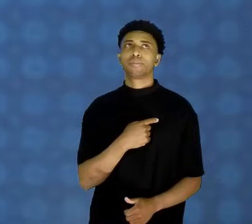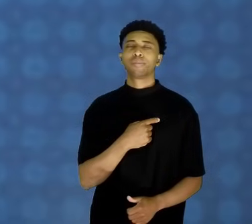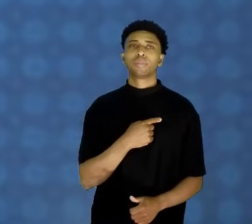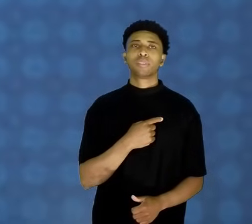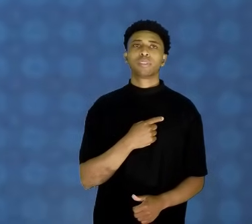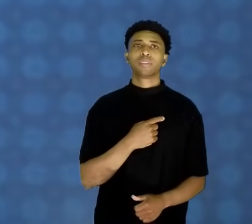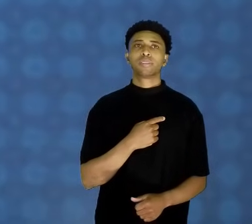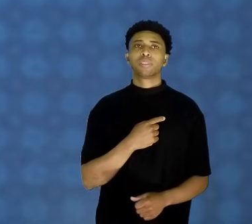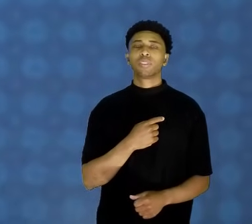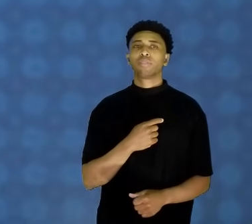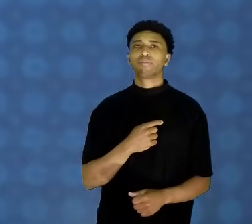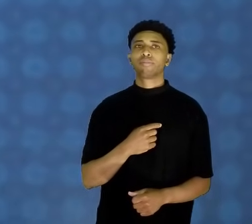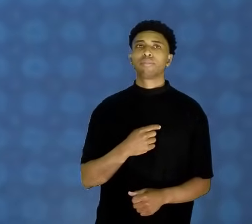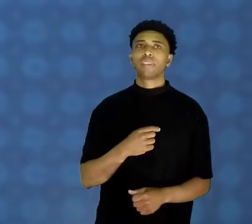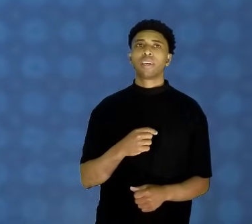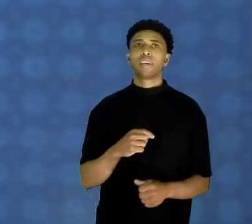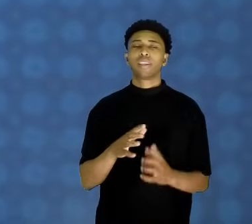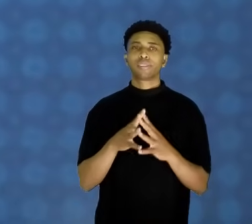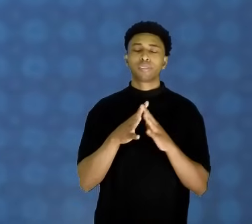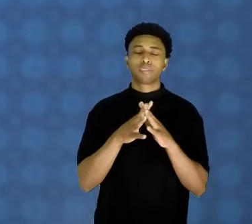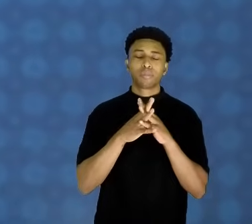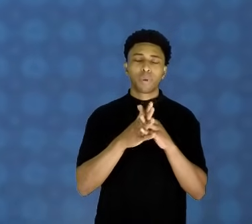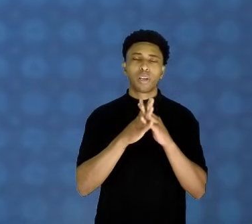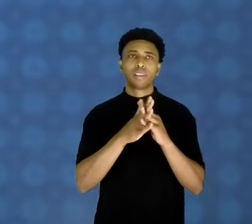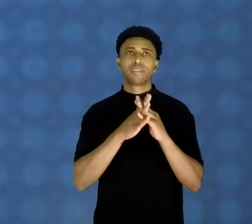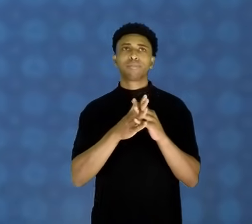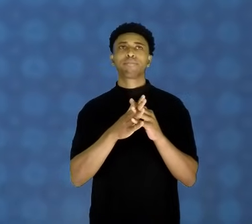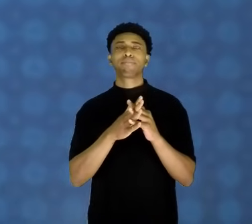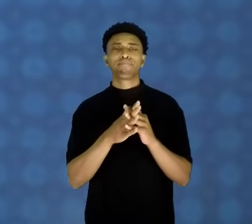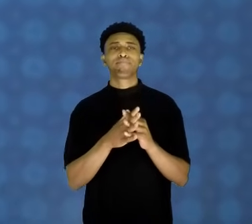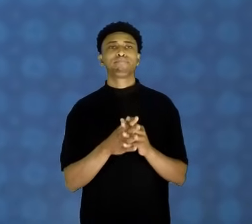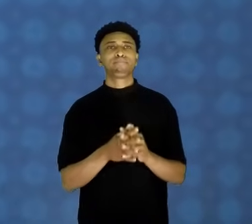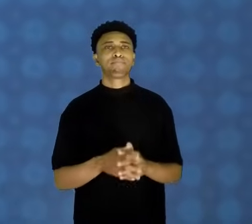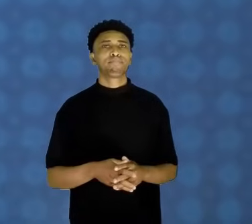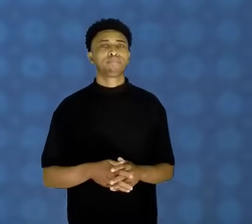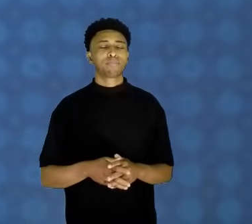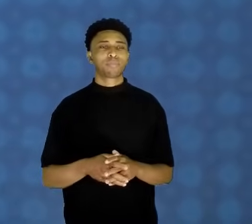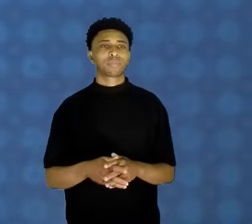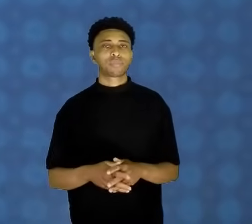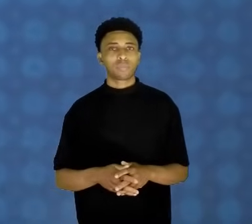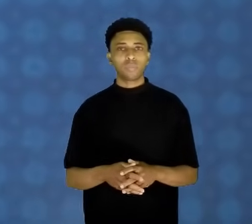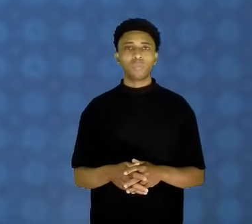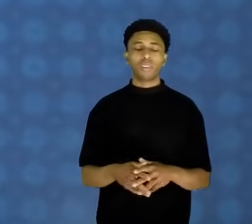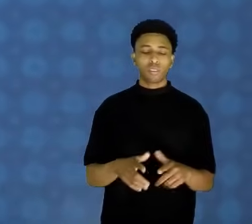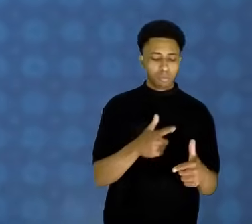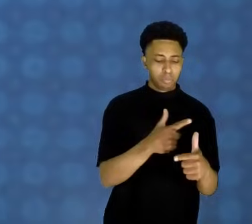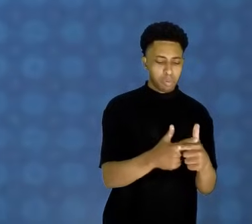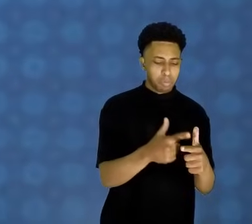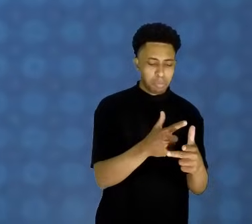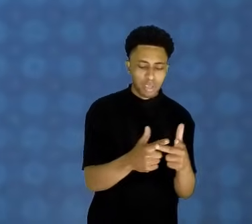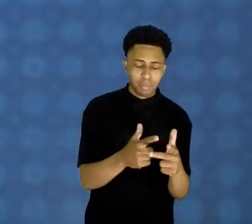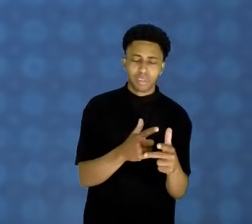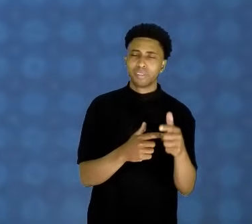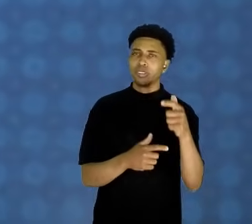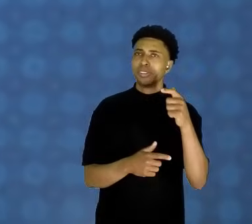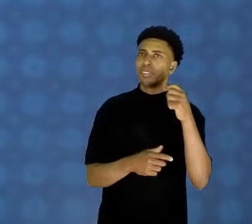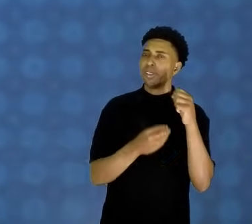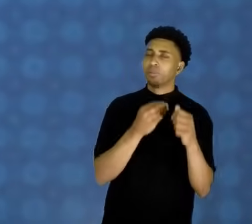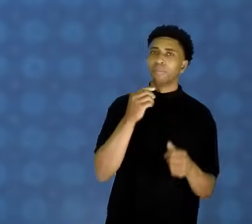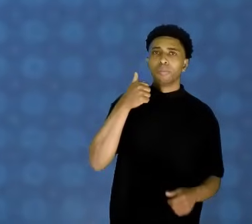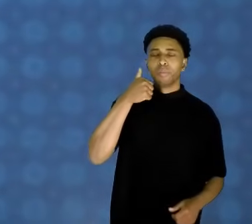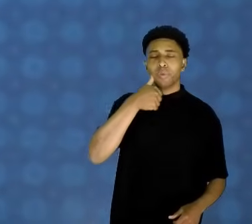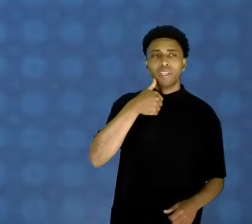A necessidade daquela mulher irritou os discípulos. O problema dela meio que estava queimando o filme,